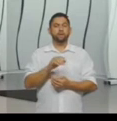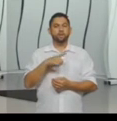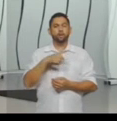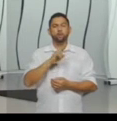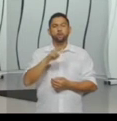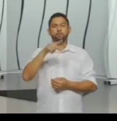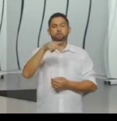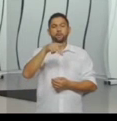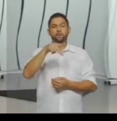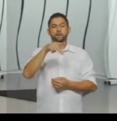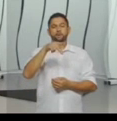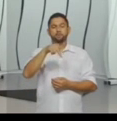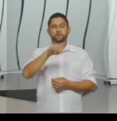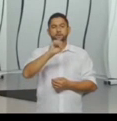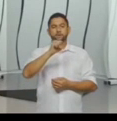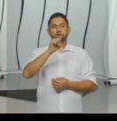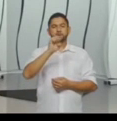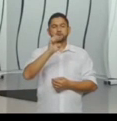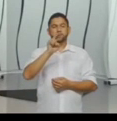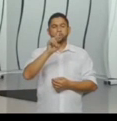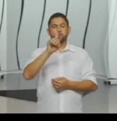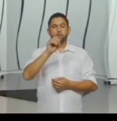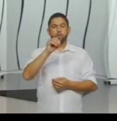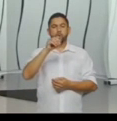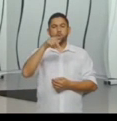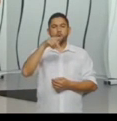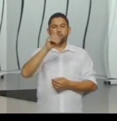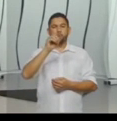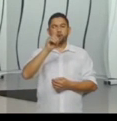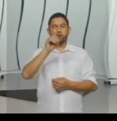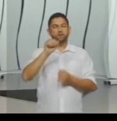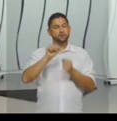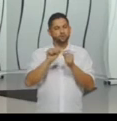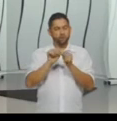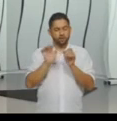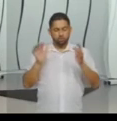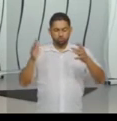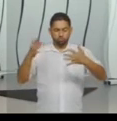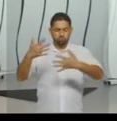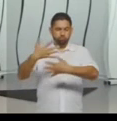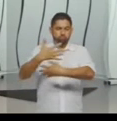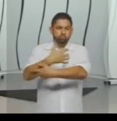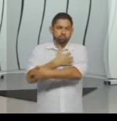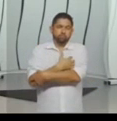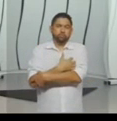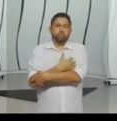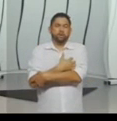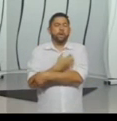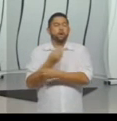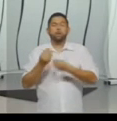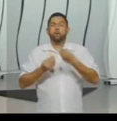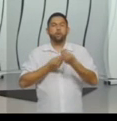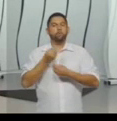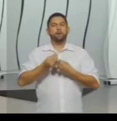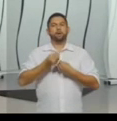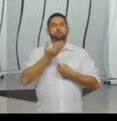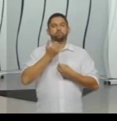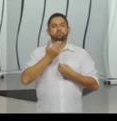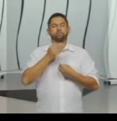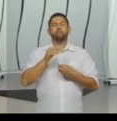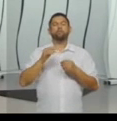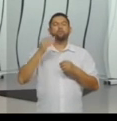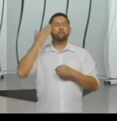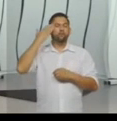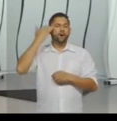que são essas projeções que vão puxar o alimento para dentro. É assim que ela se alimenta, a famosa